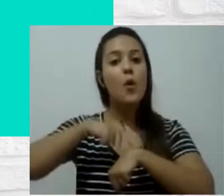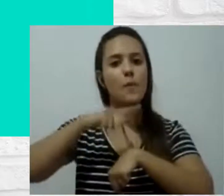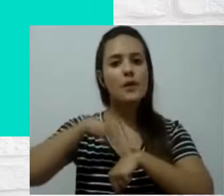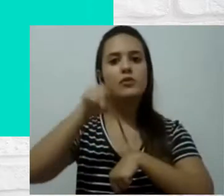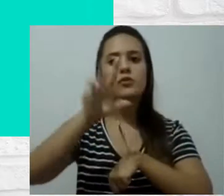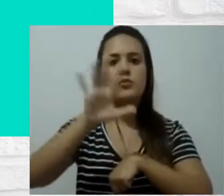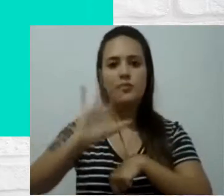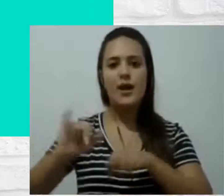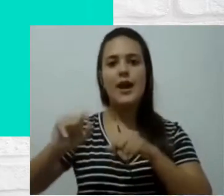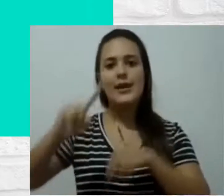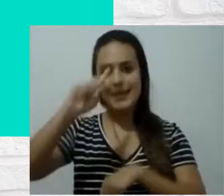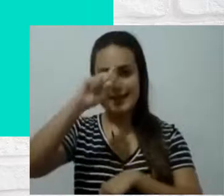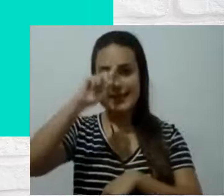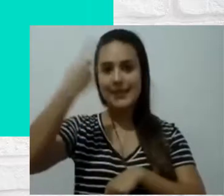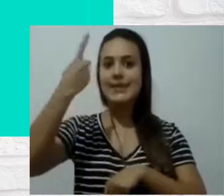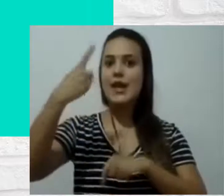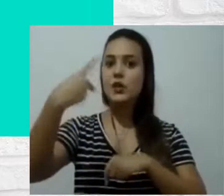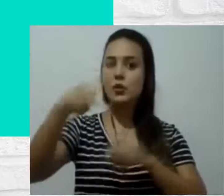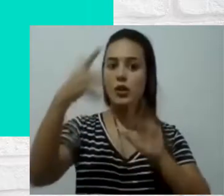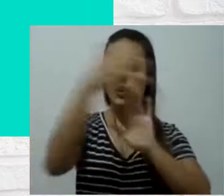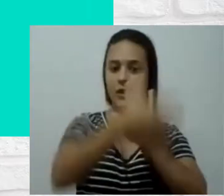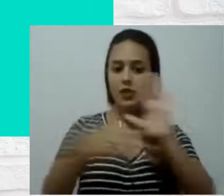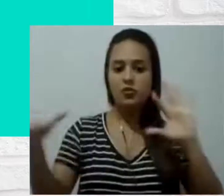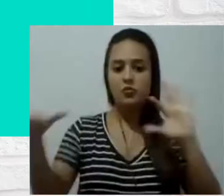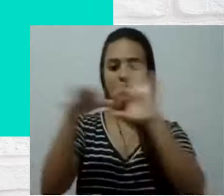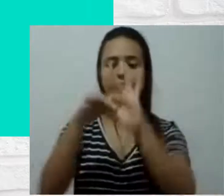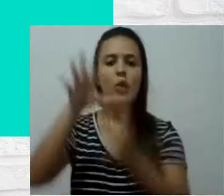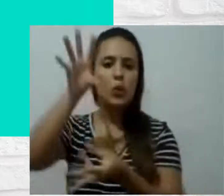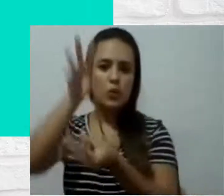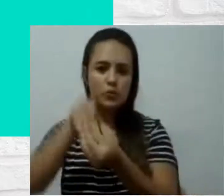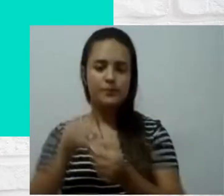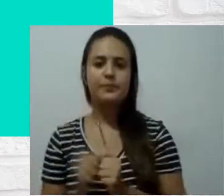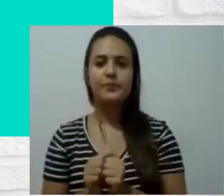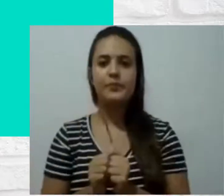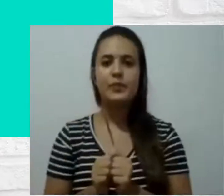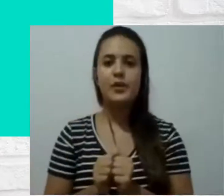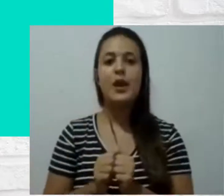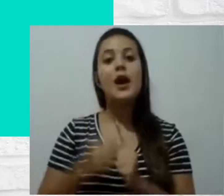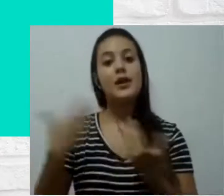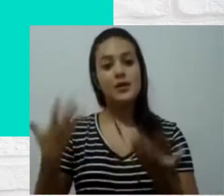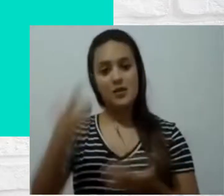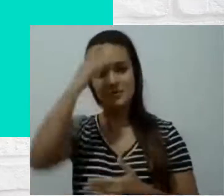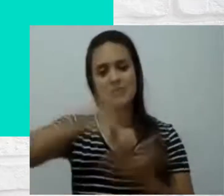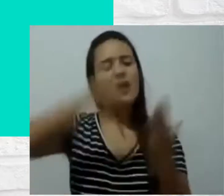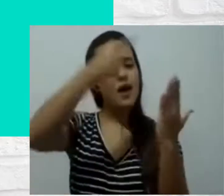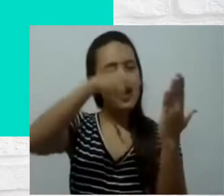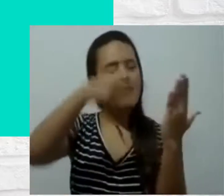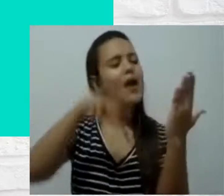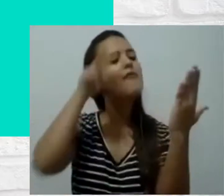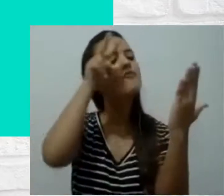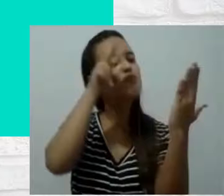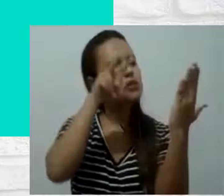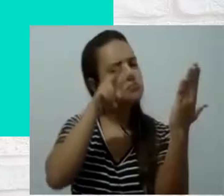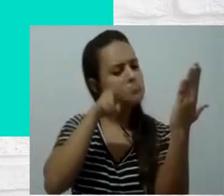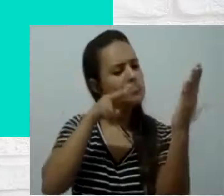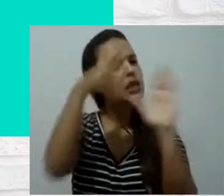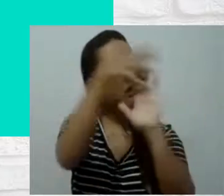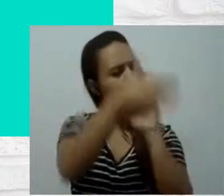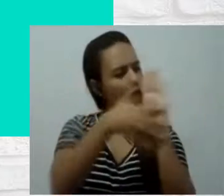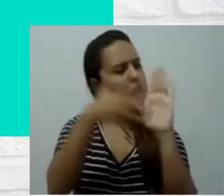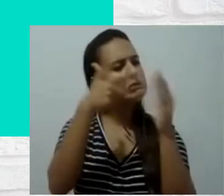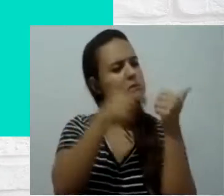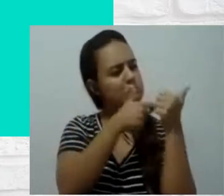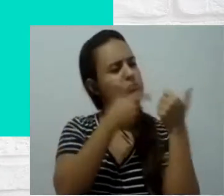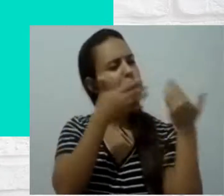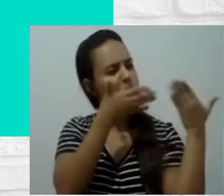seu texto. E também é a parte, a hora, que você vai ligar as ideias do seu texto. Aqui nessa conclusão, o avaliador